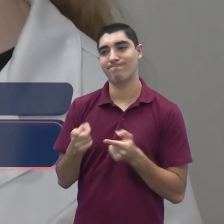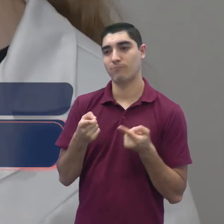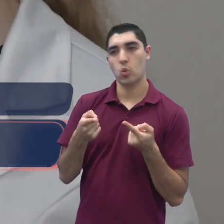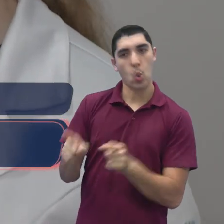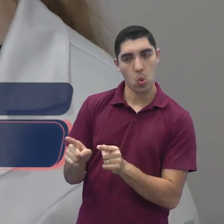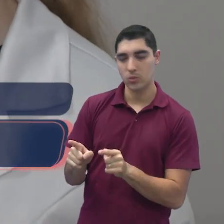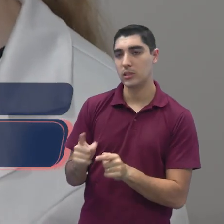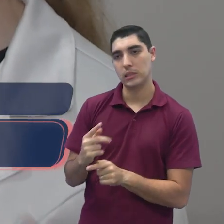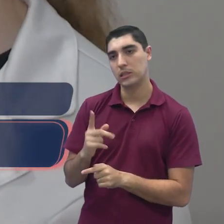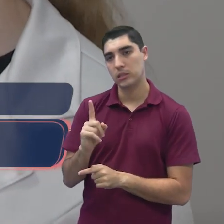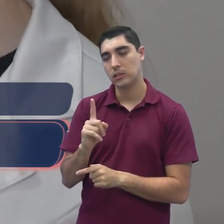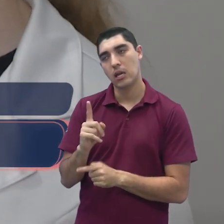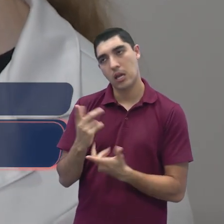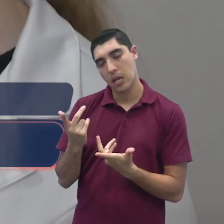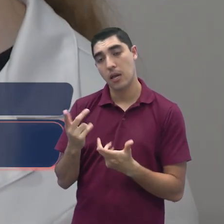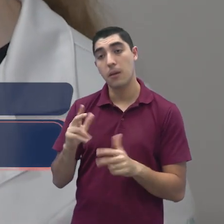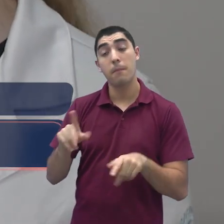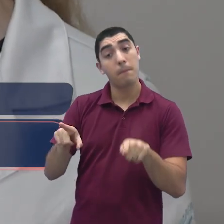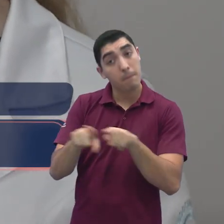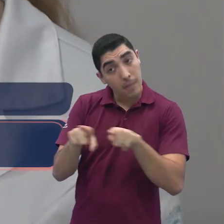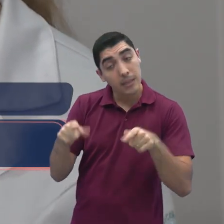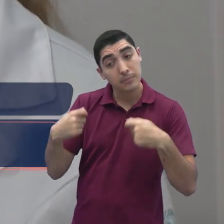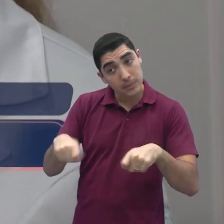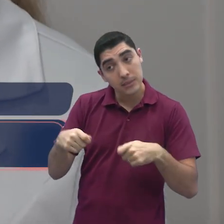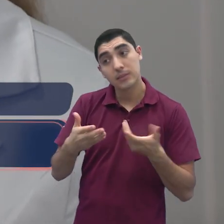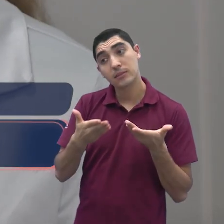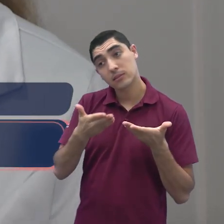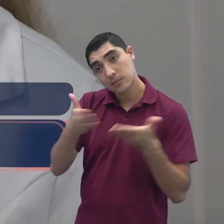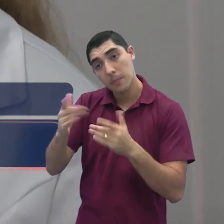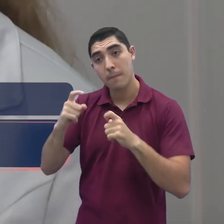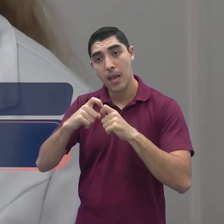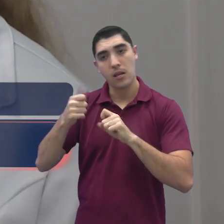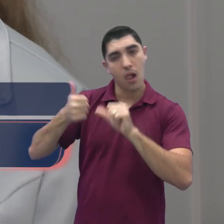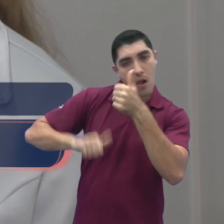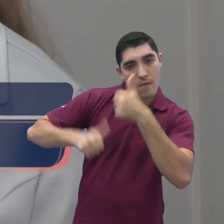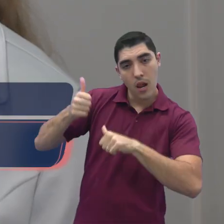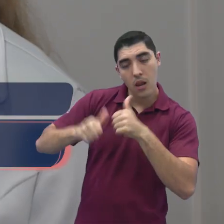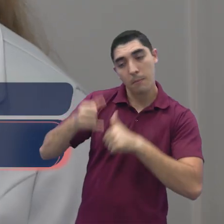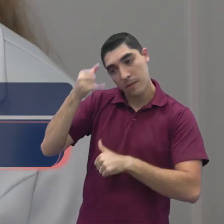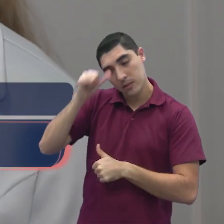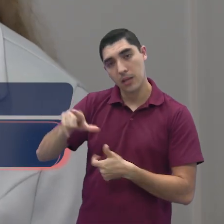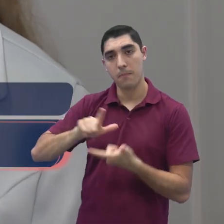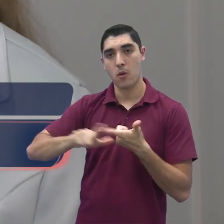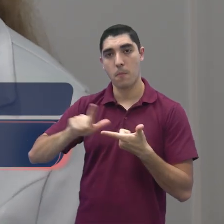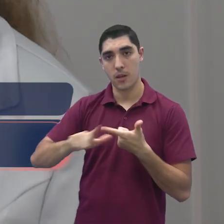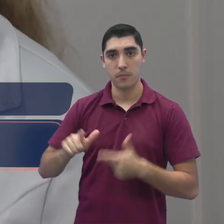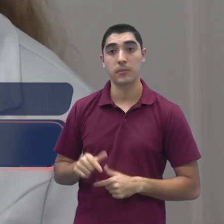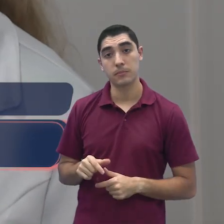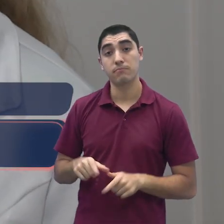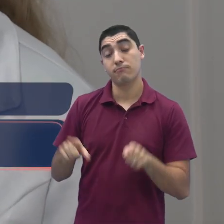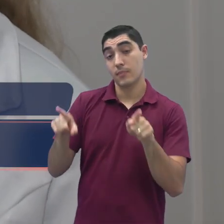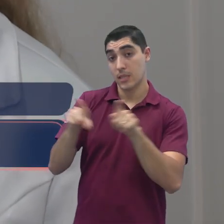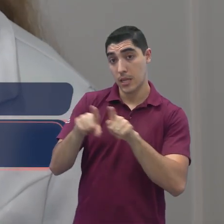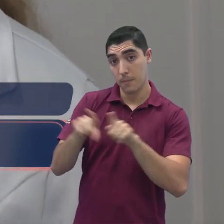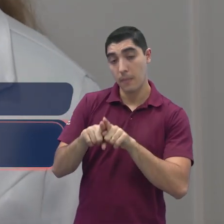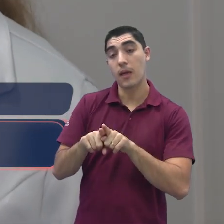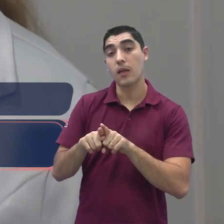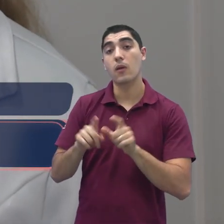uma contraindicação rara, não é muito comum, mas é importante fazer a avaliação inicial e não ter problema com